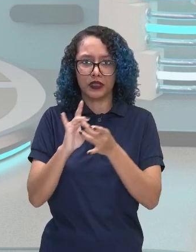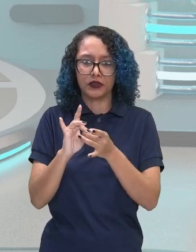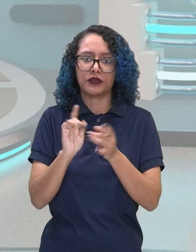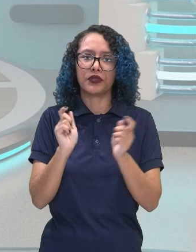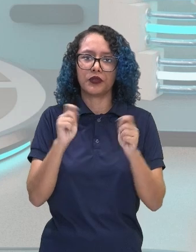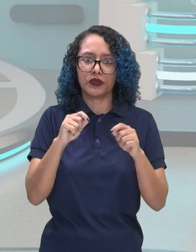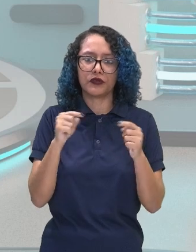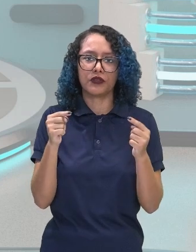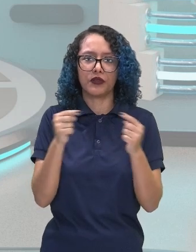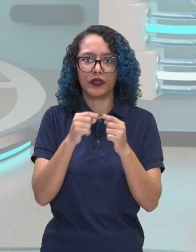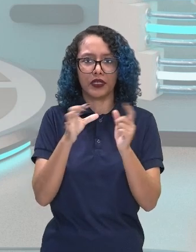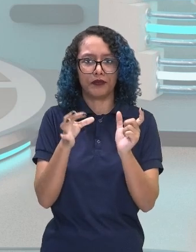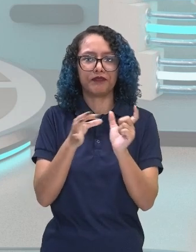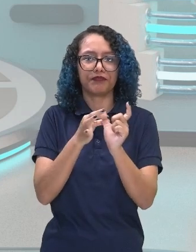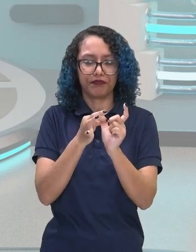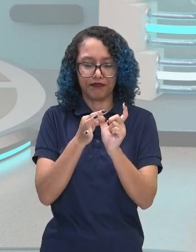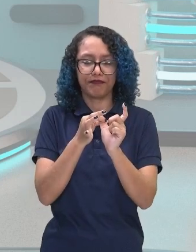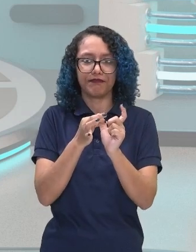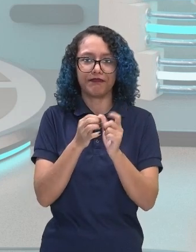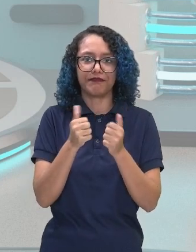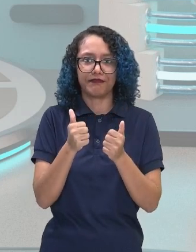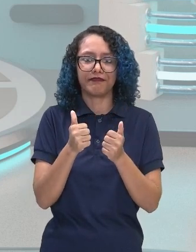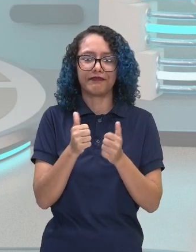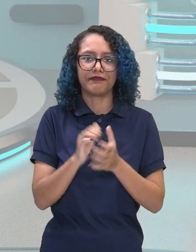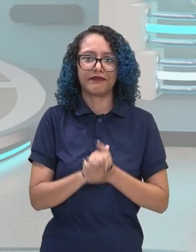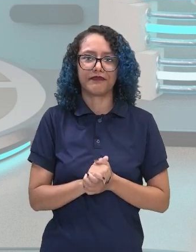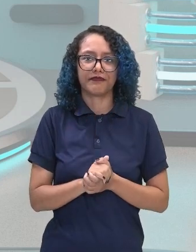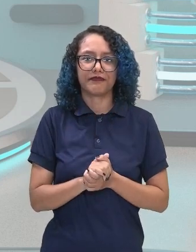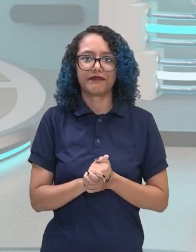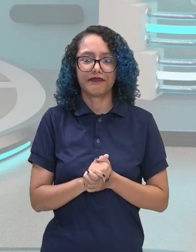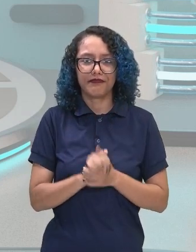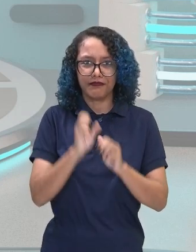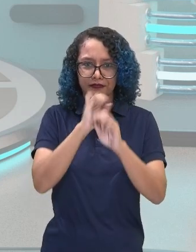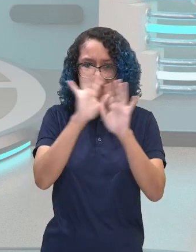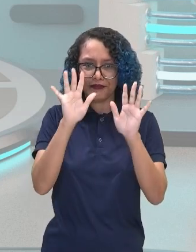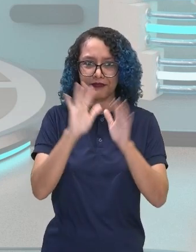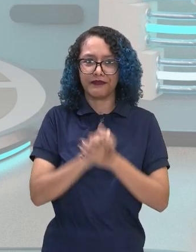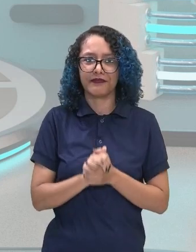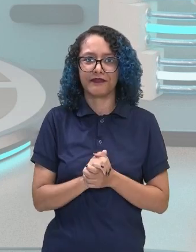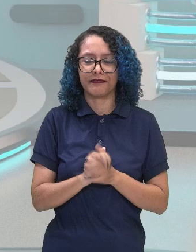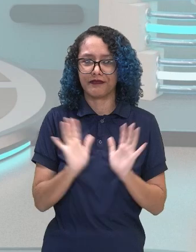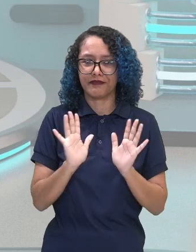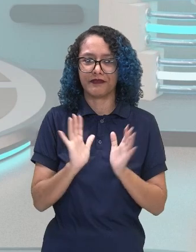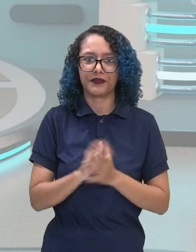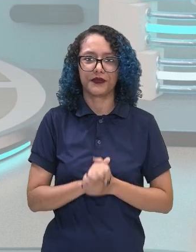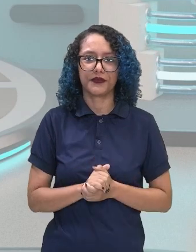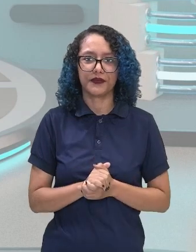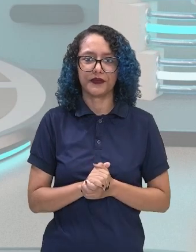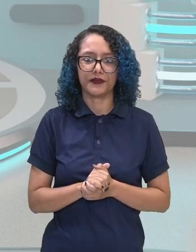inseridas, elas funcionam como conectores. Tá certo? Ficou claro? E a gente vai ficando por aqui.